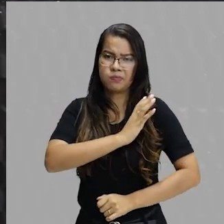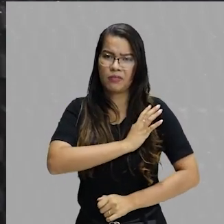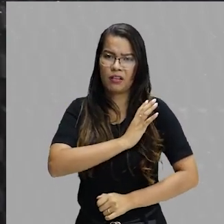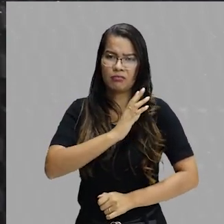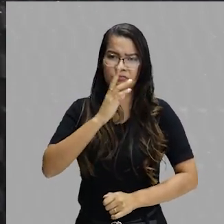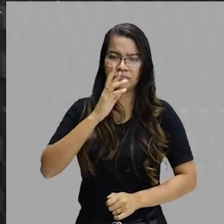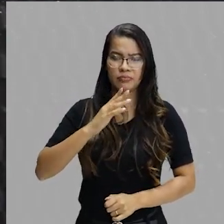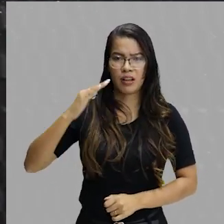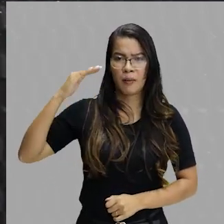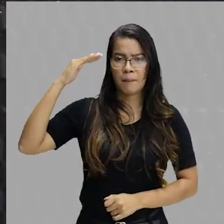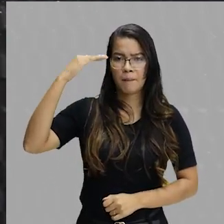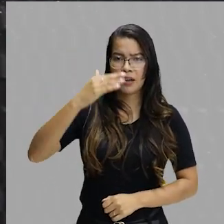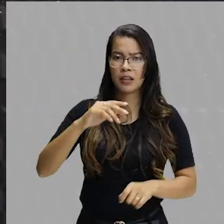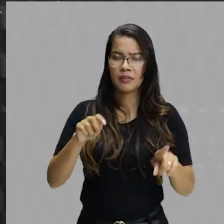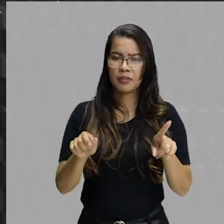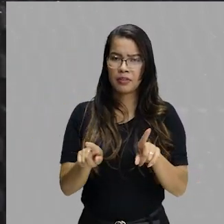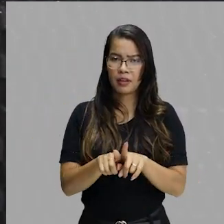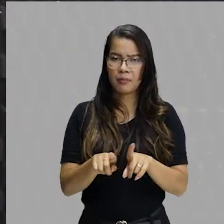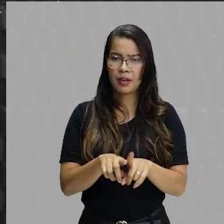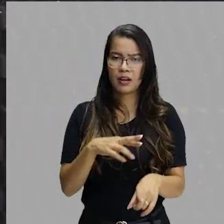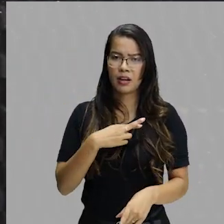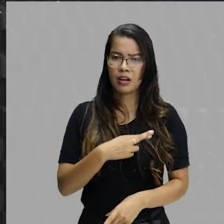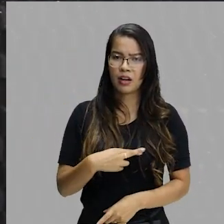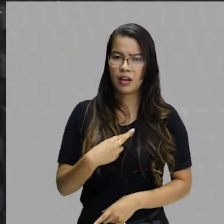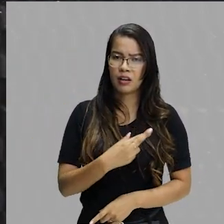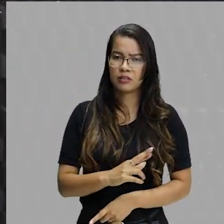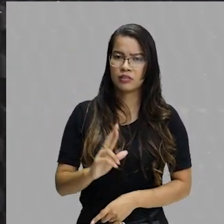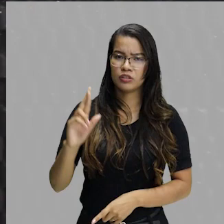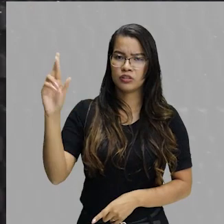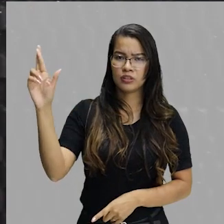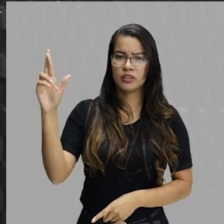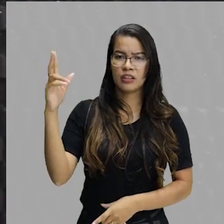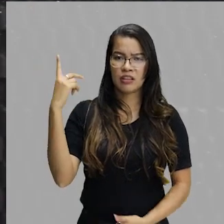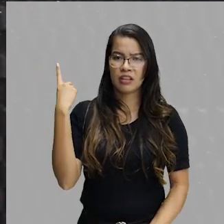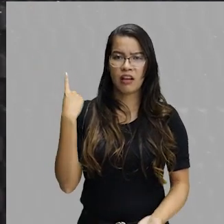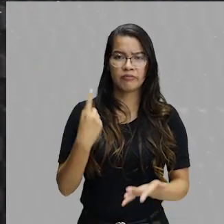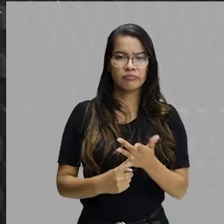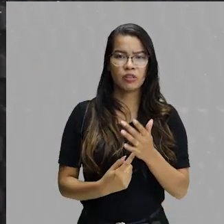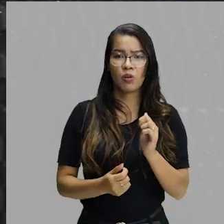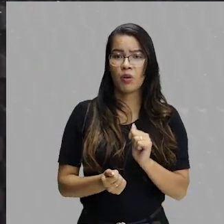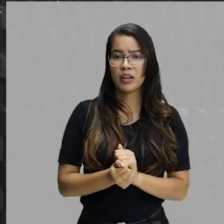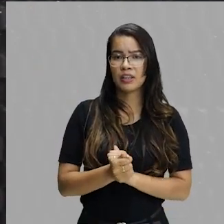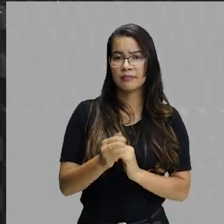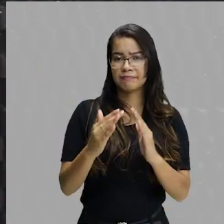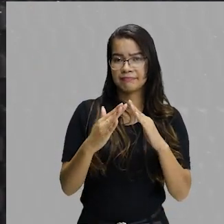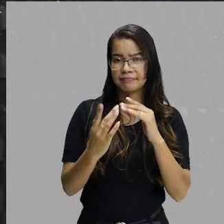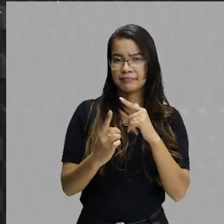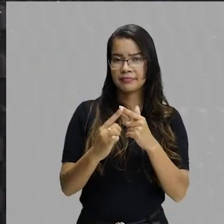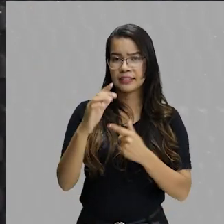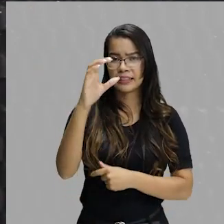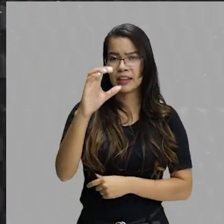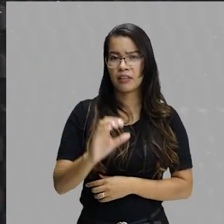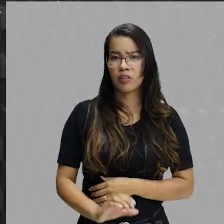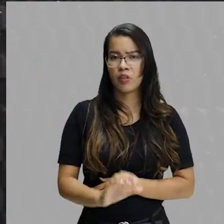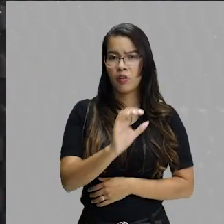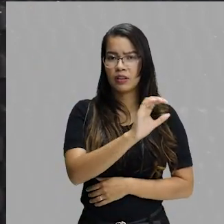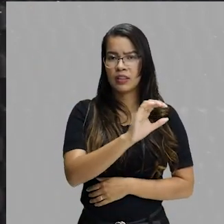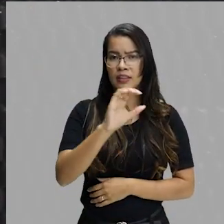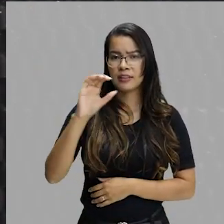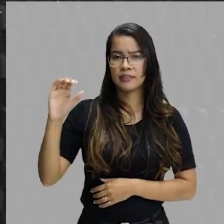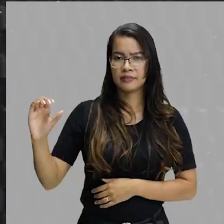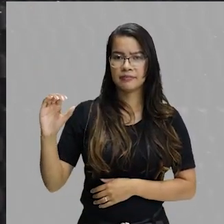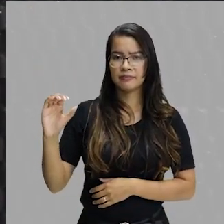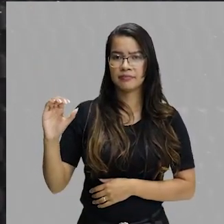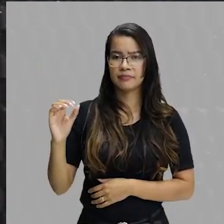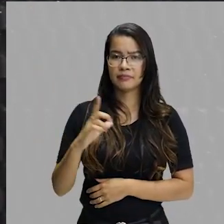religiosas. Mussolini conseguiu estabelecer um tratado com a Igreja Católica, o famoso Tratado de Latrão, onde ele